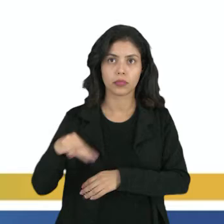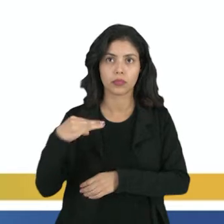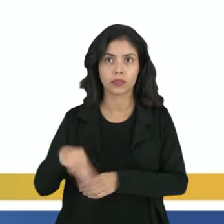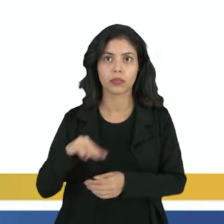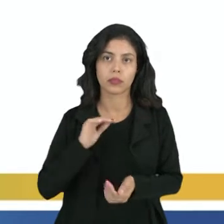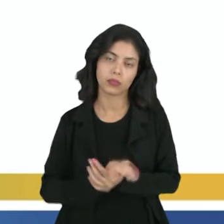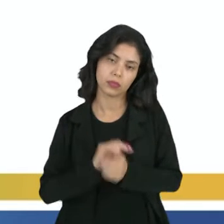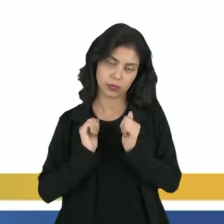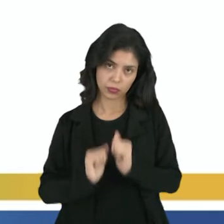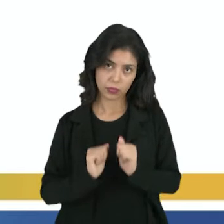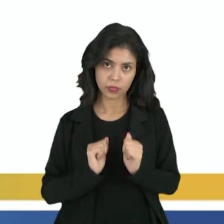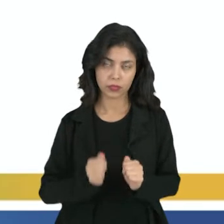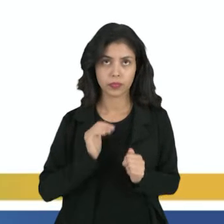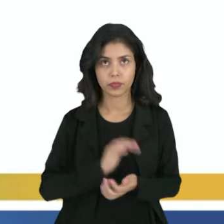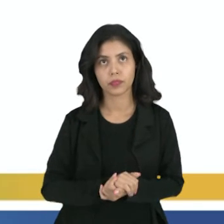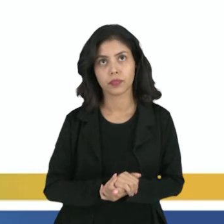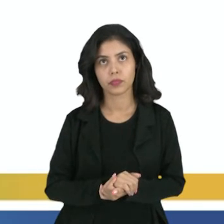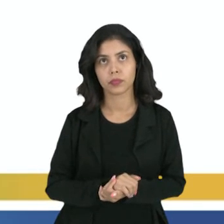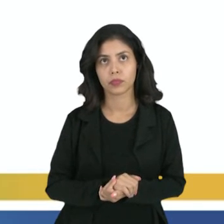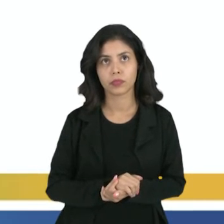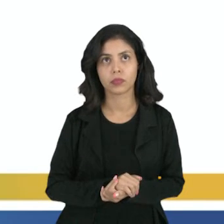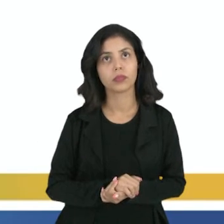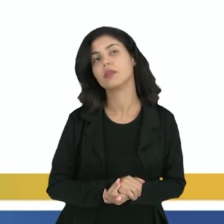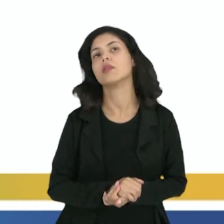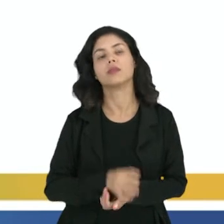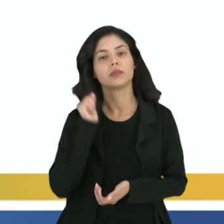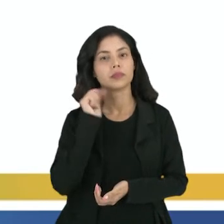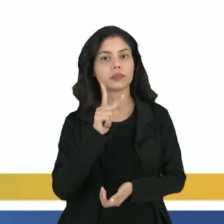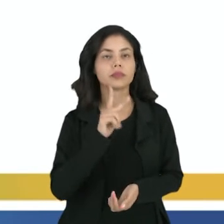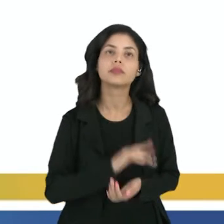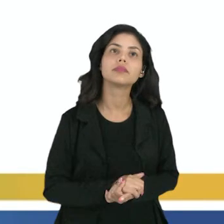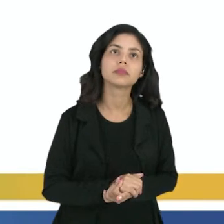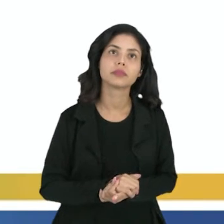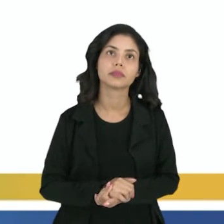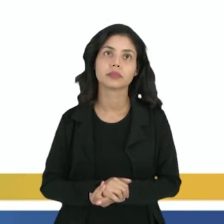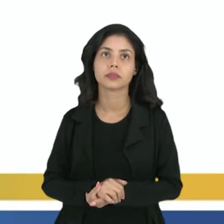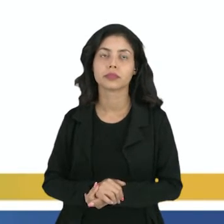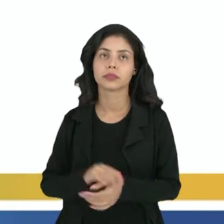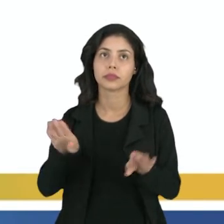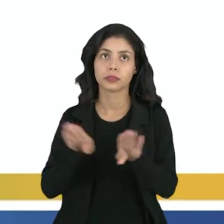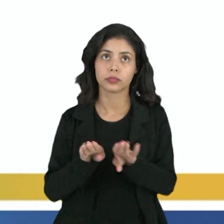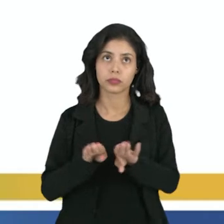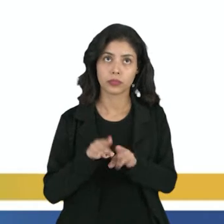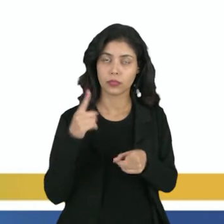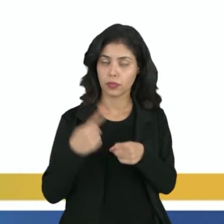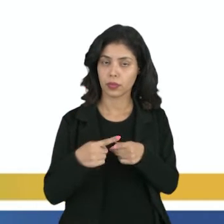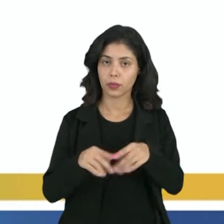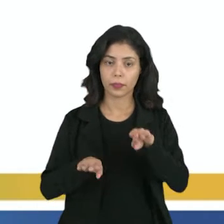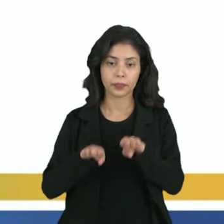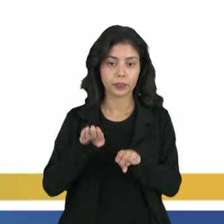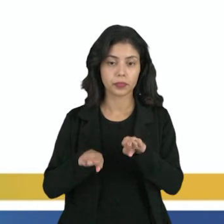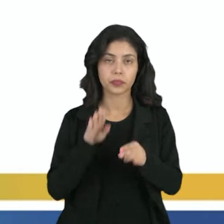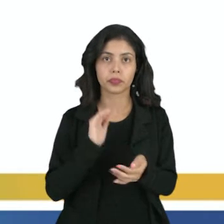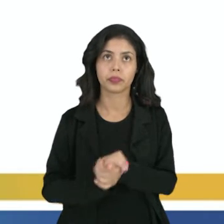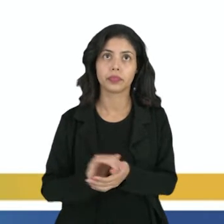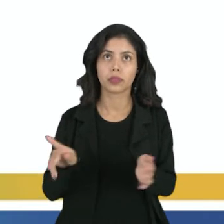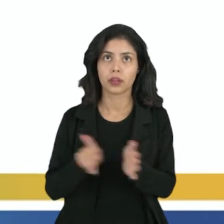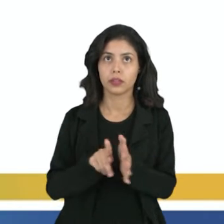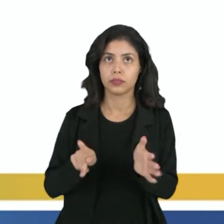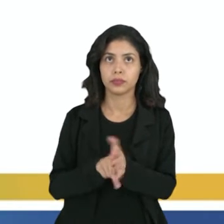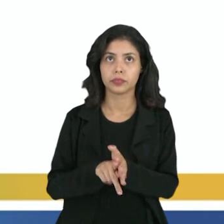gente pode determinar a constante de equilíbrio, ok? Então, para a gente determinar a constante de equilíbrio em função